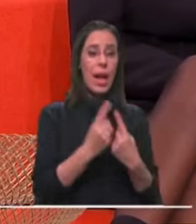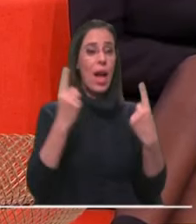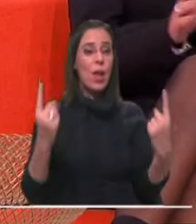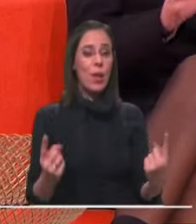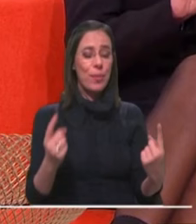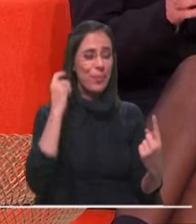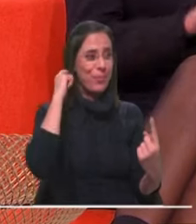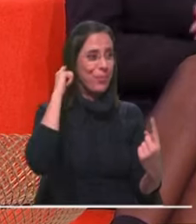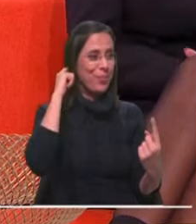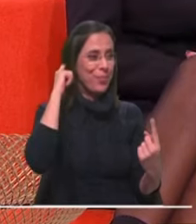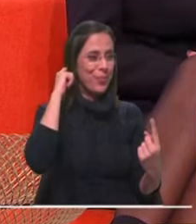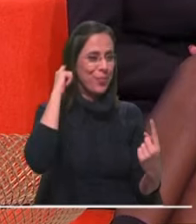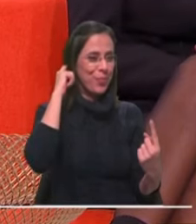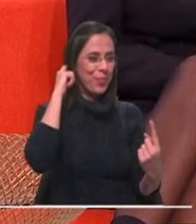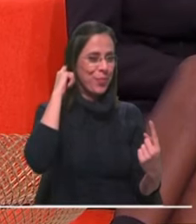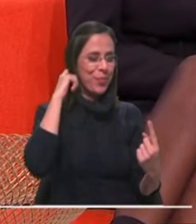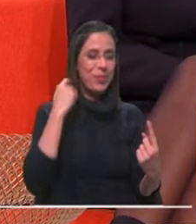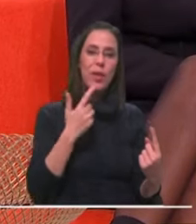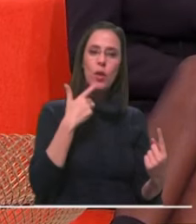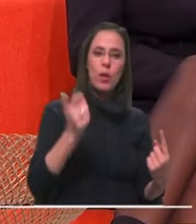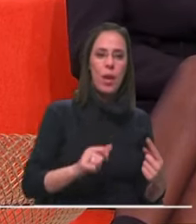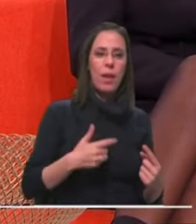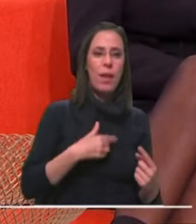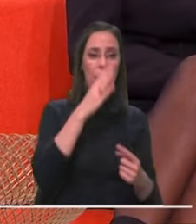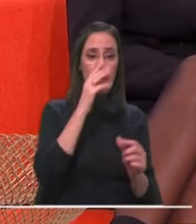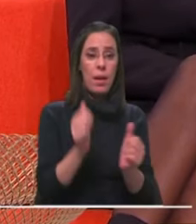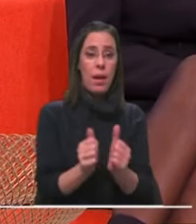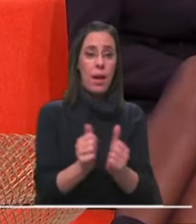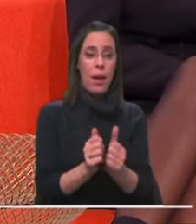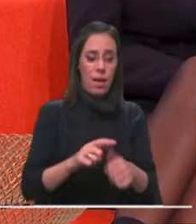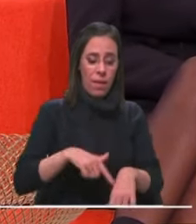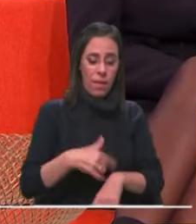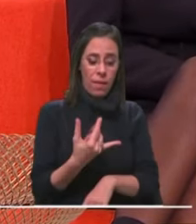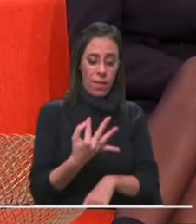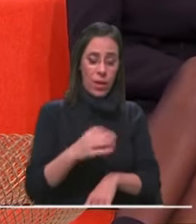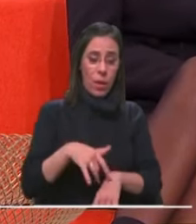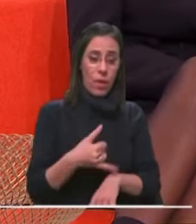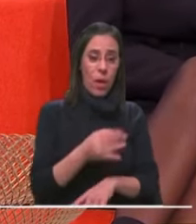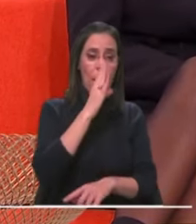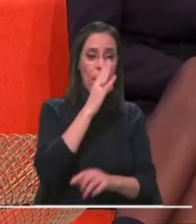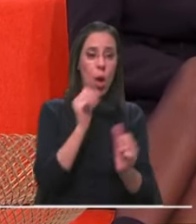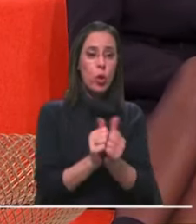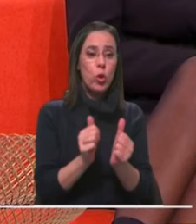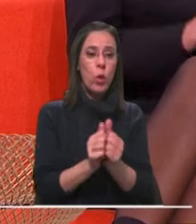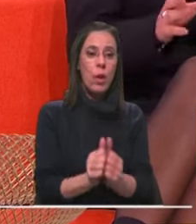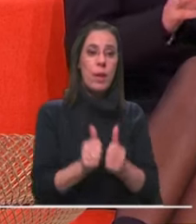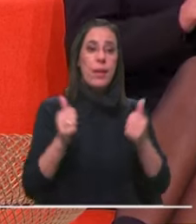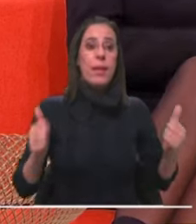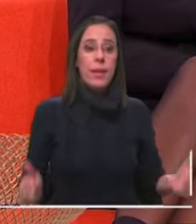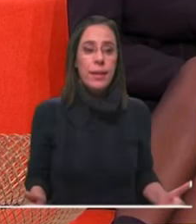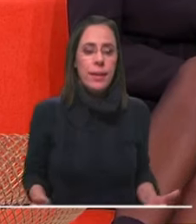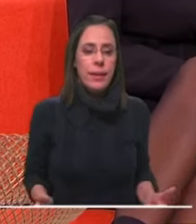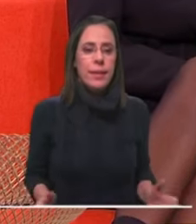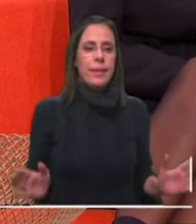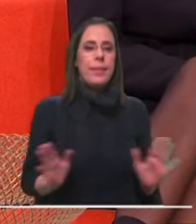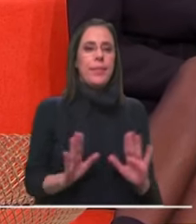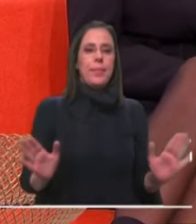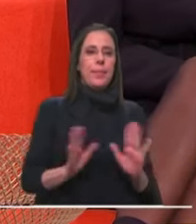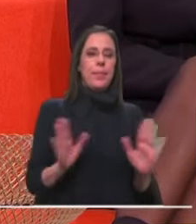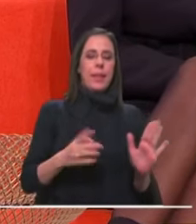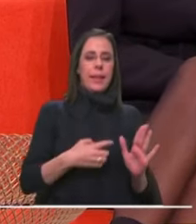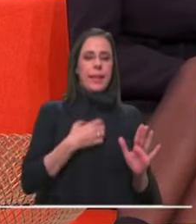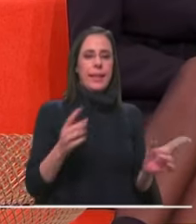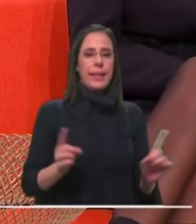um no seu lugar mas já não dava já estávamos habituados a est 24 24 juntos e depois estarmos distantes aquilo não